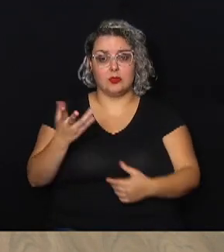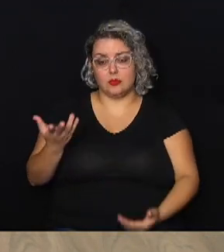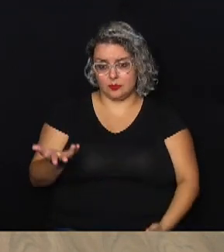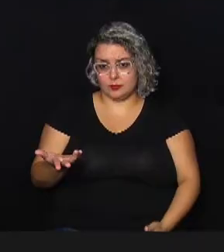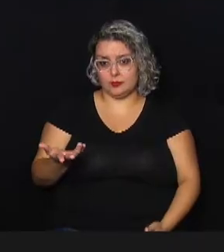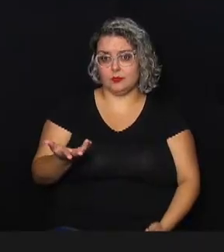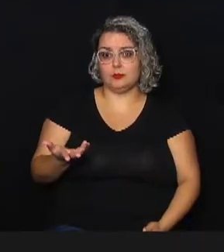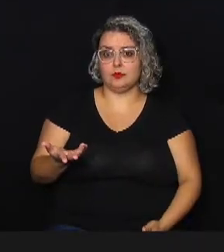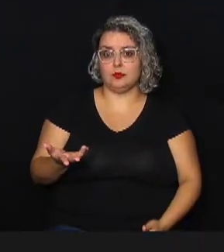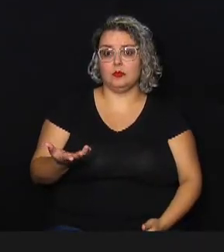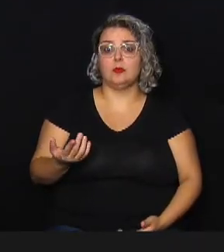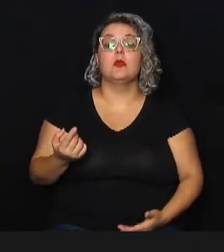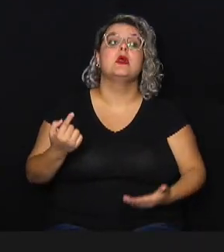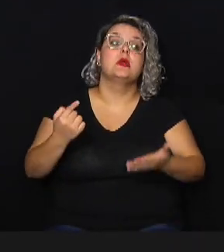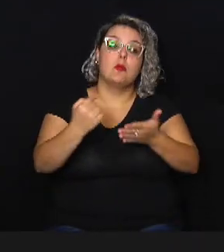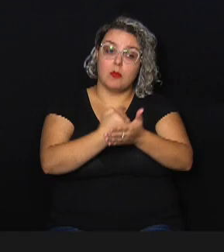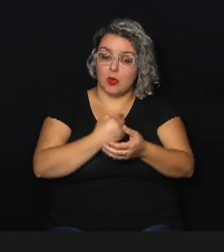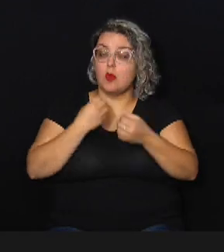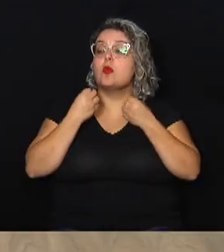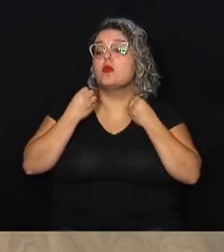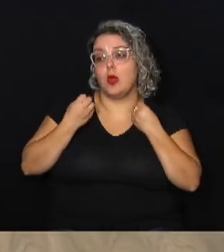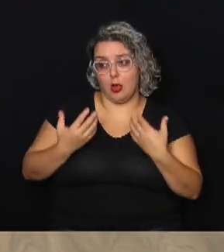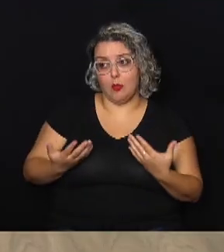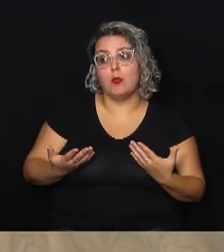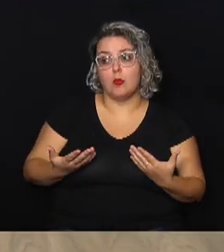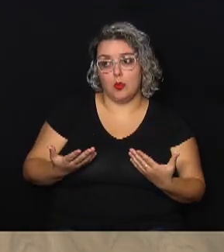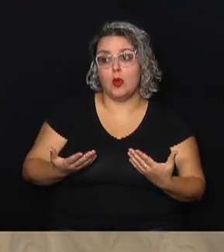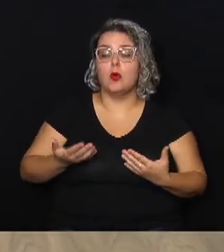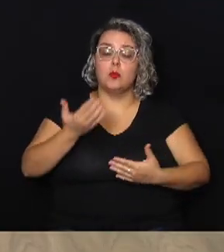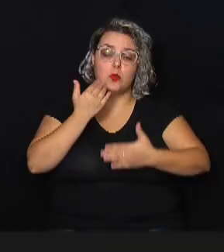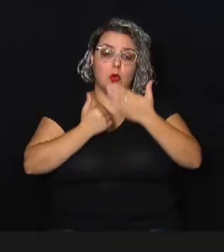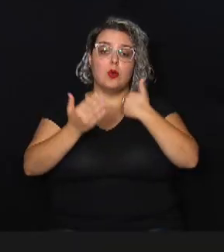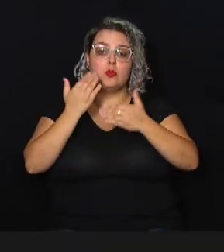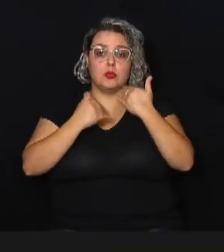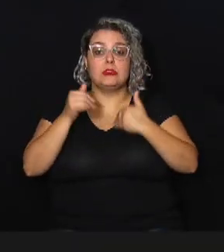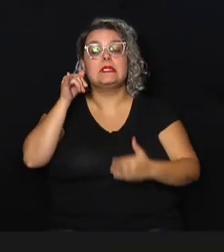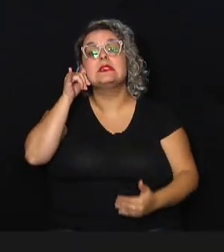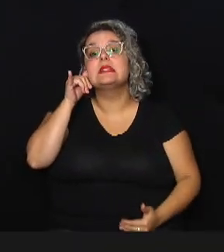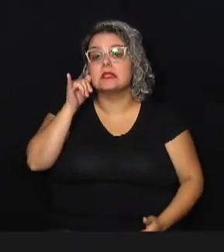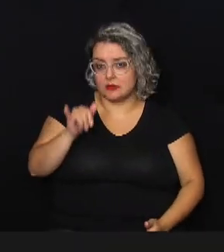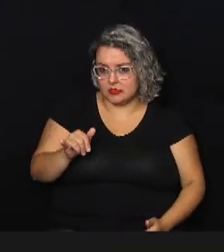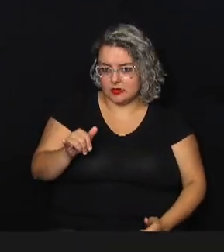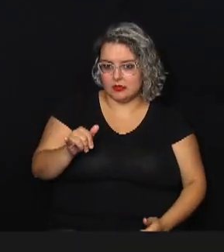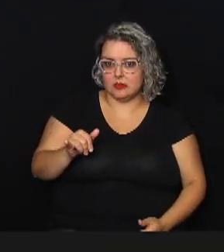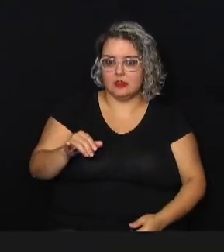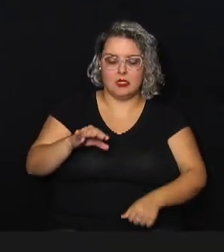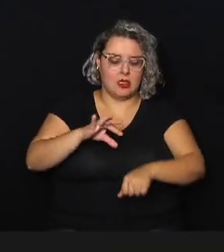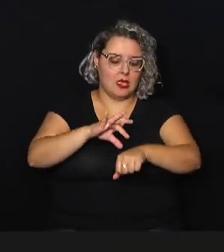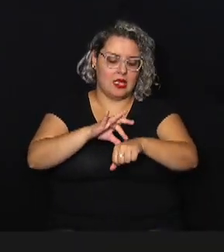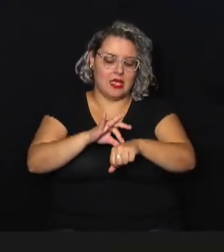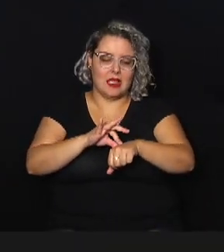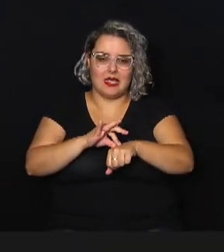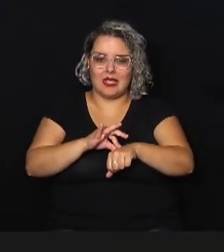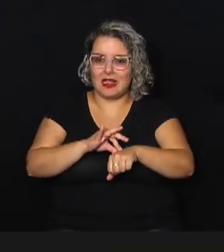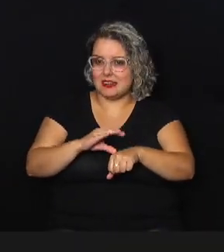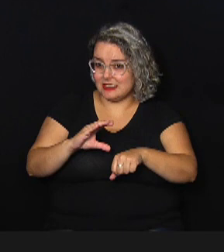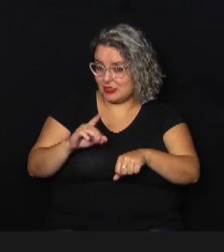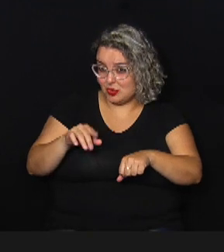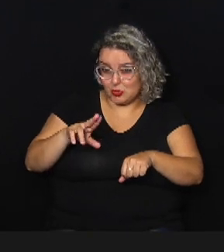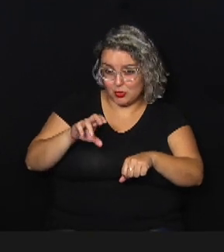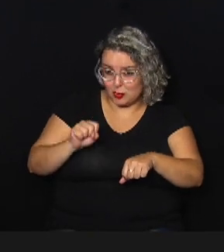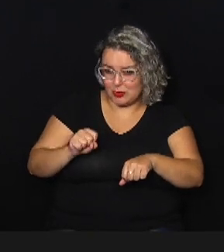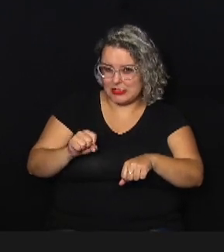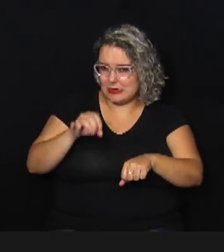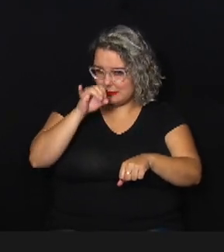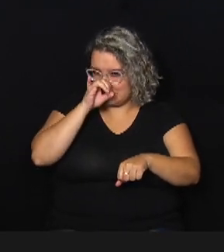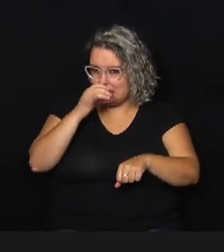Essa pergunta é muito boa, tá? Os alimentos que devem ser evitados, tá? Carnes mal passadas, e principalmente carne de porco, mas